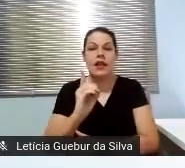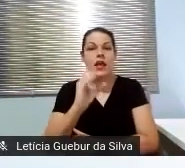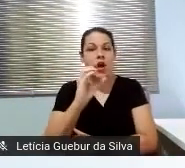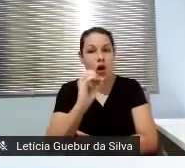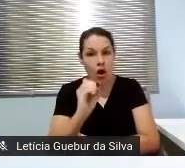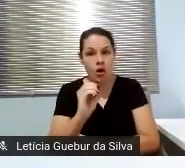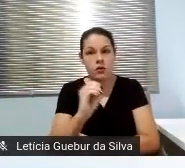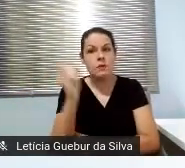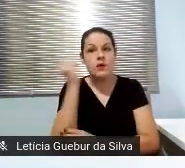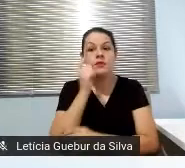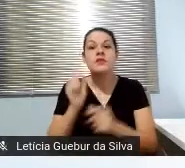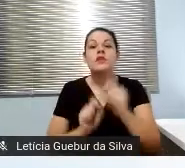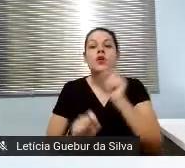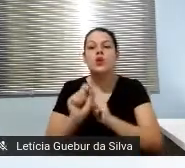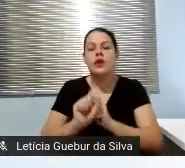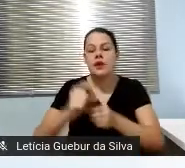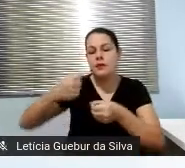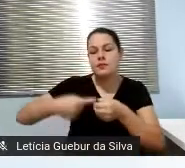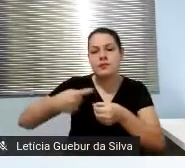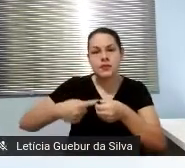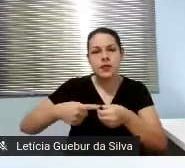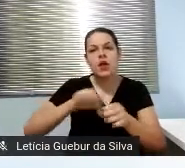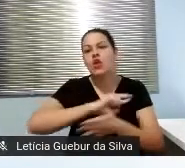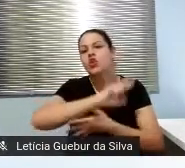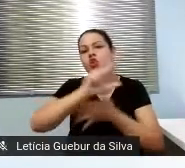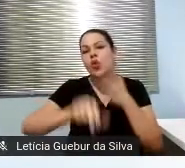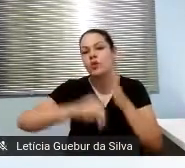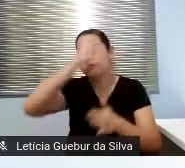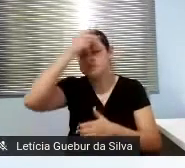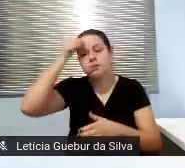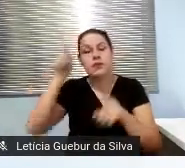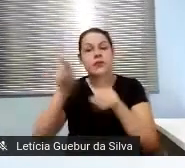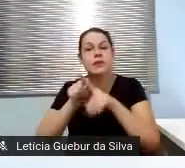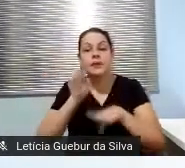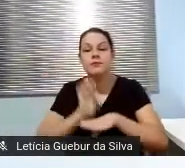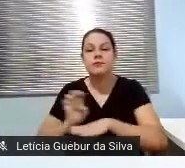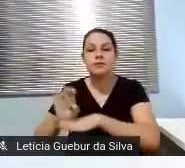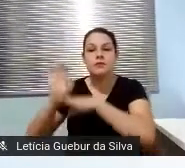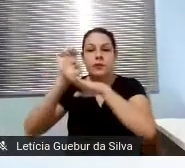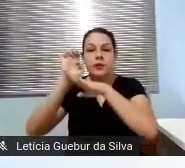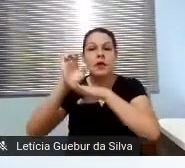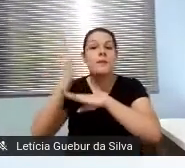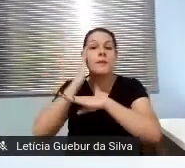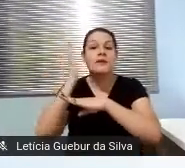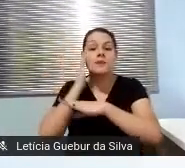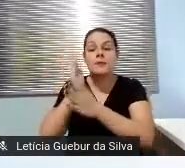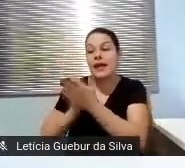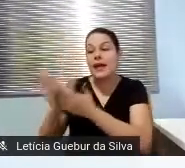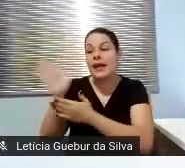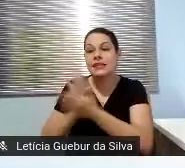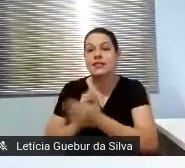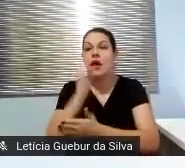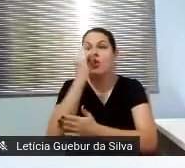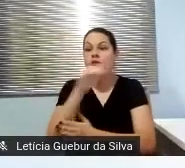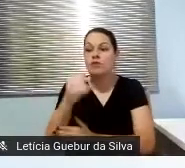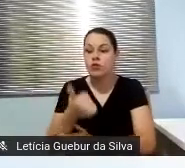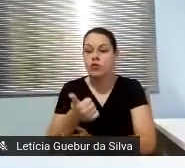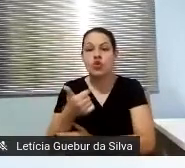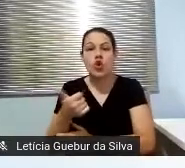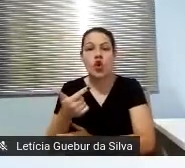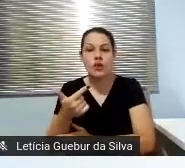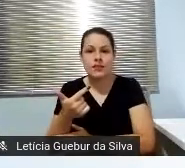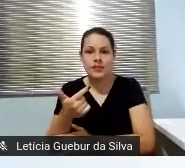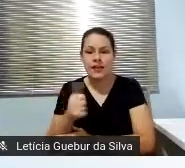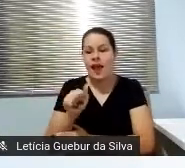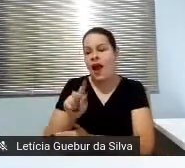para que os sim. estados e municípios possam estar liberados para gastar pelo menos 1/12 do que foi gasto nesse ano. Então,